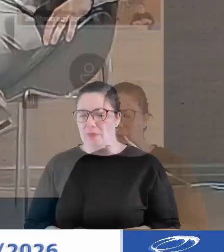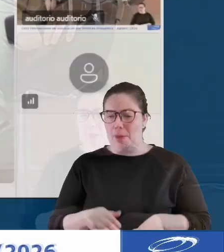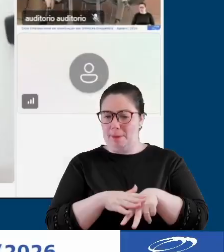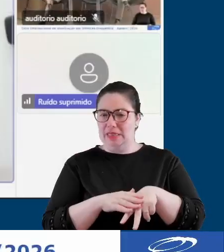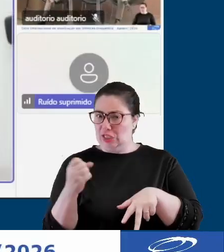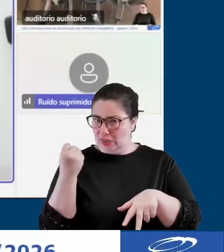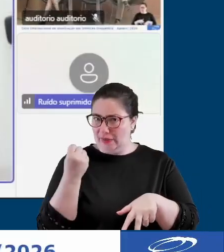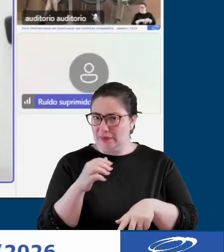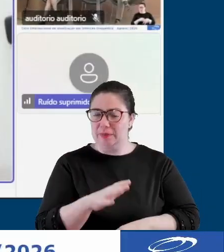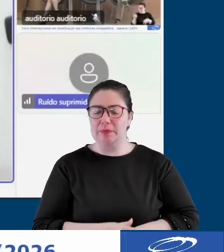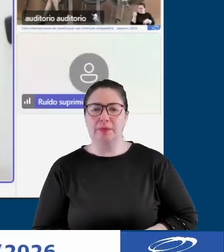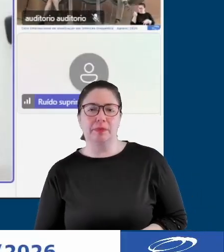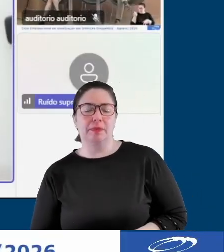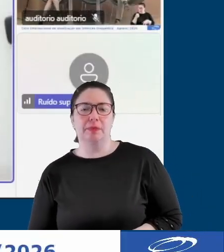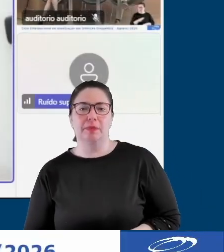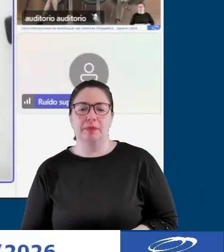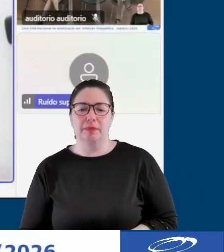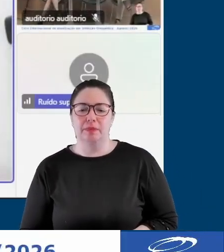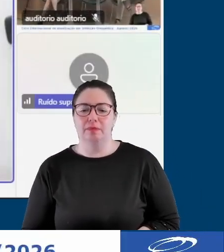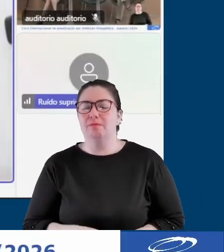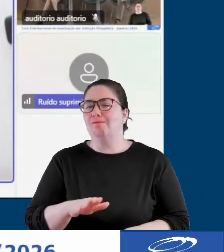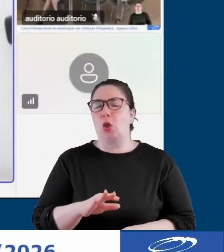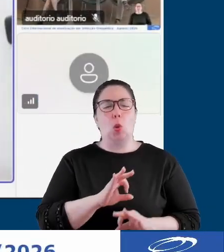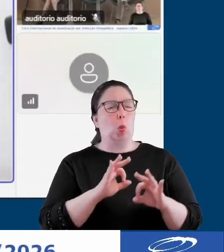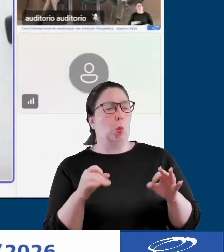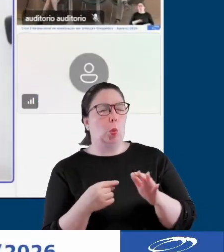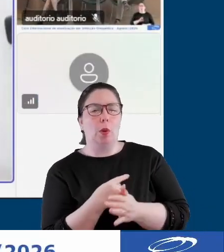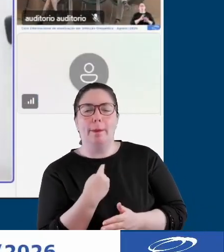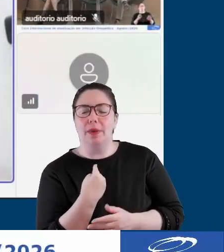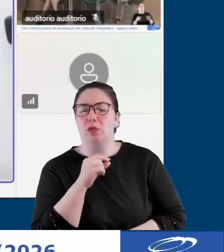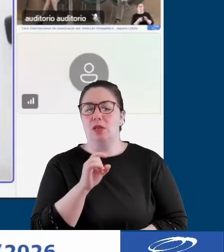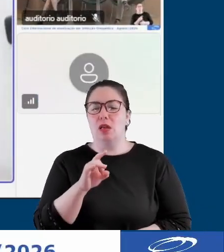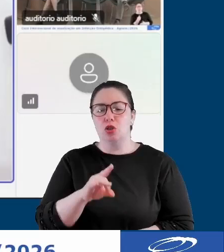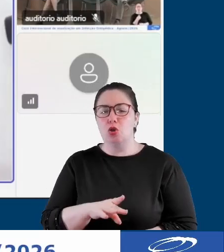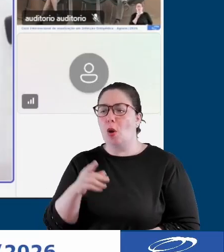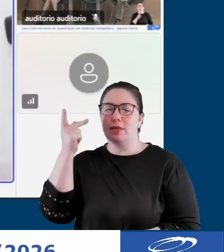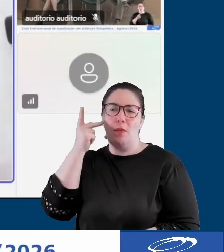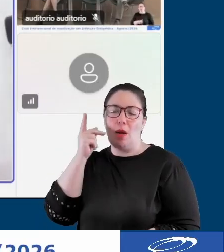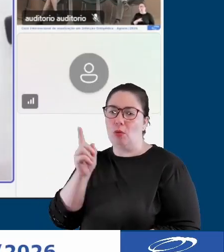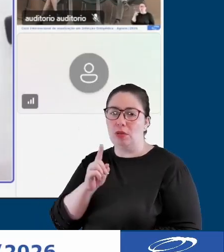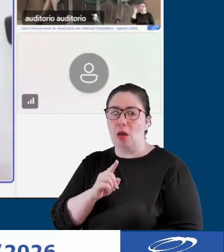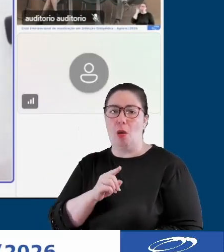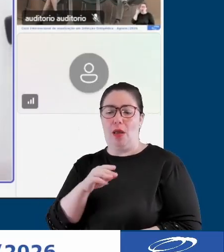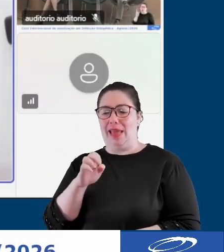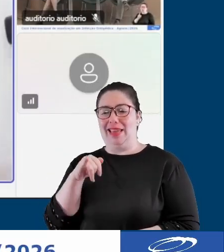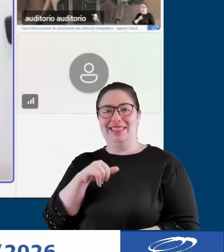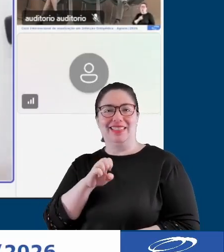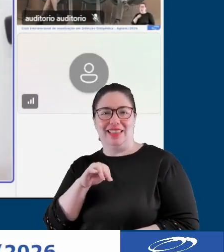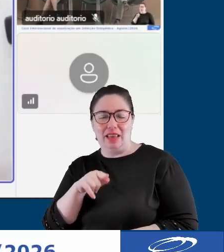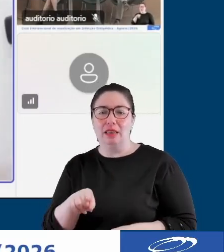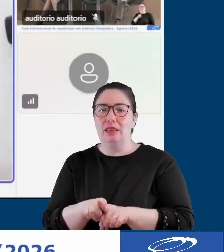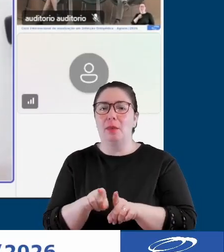Não, ótima pergunta. Não só no Einstein, mas também se pegar hospitais como a ACD, aqui em São Paulo, tem um volume muito grande de deformidade